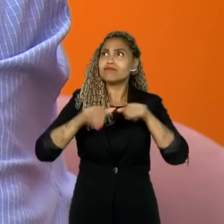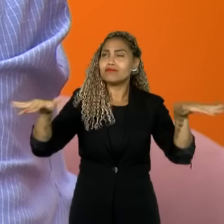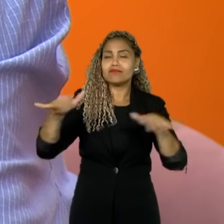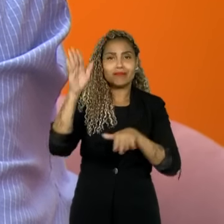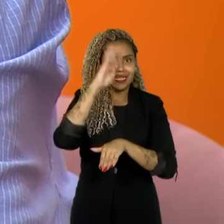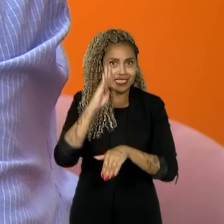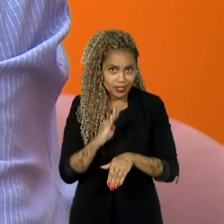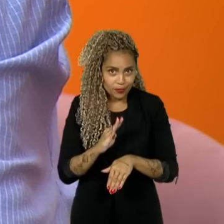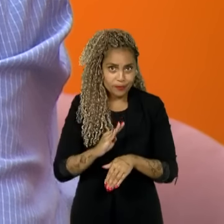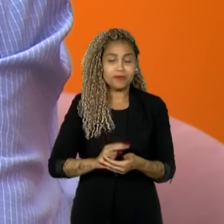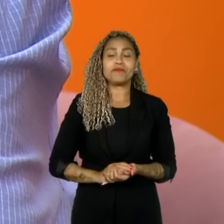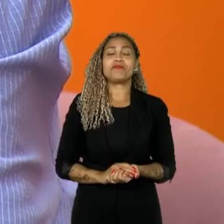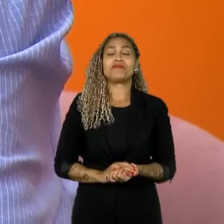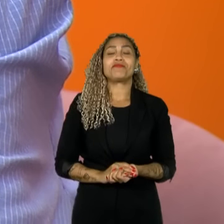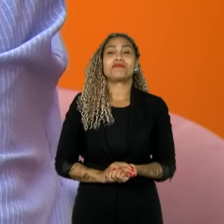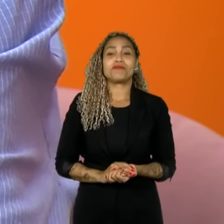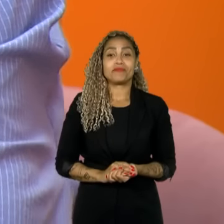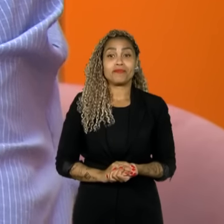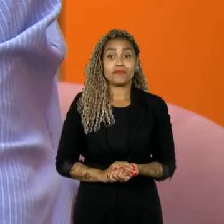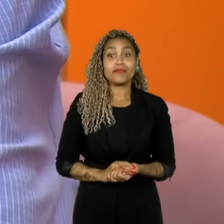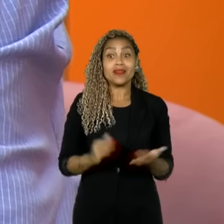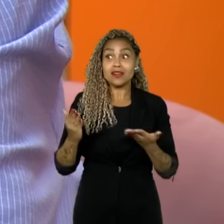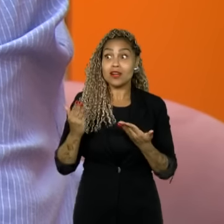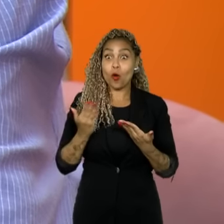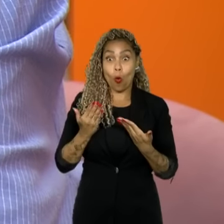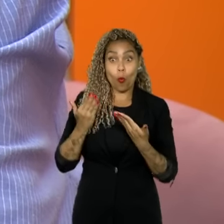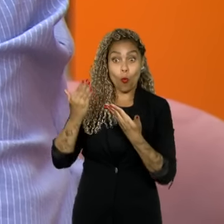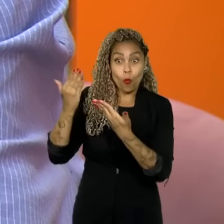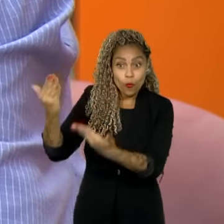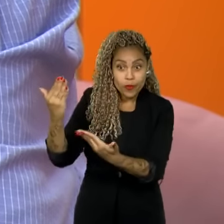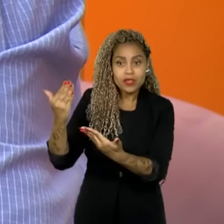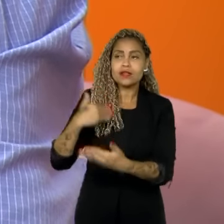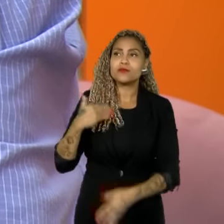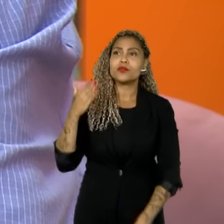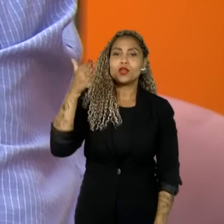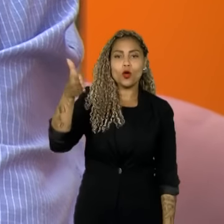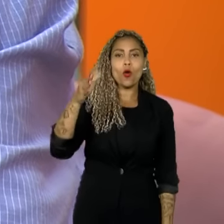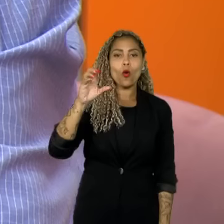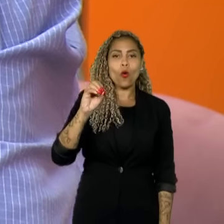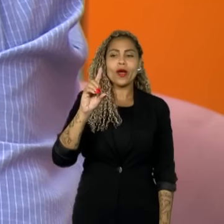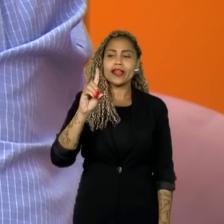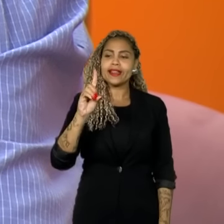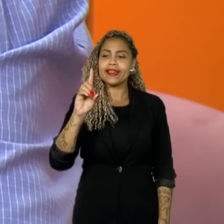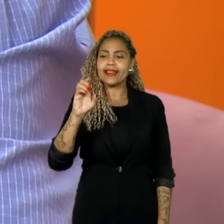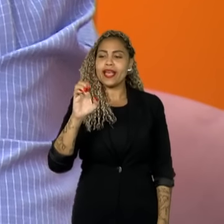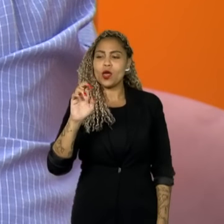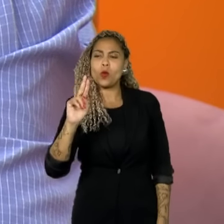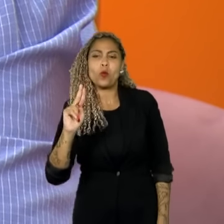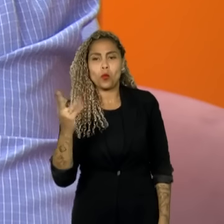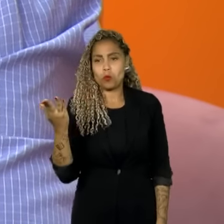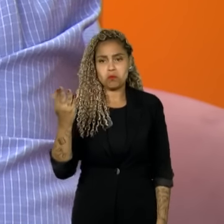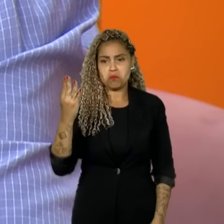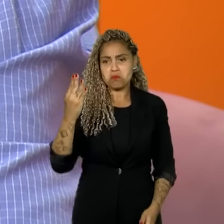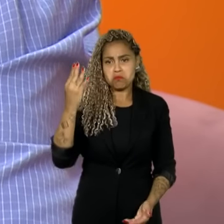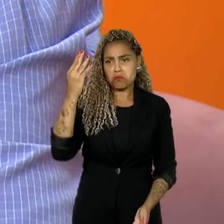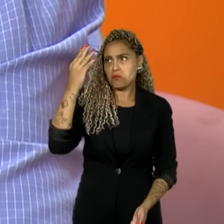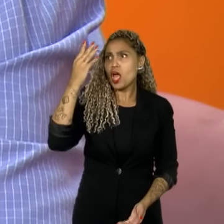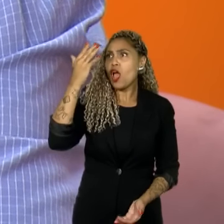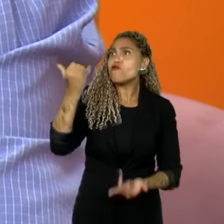E então aí eu fui convidado para ir na Odeon, eu até nem sabia para quê, né? Ninguém me disse nada